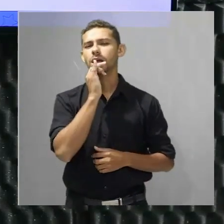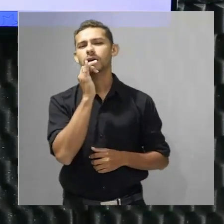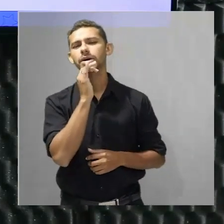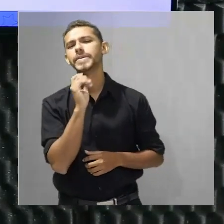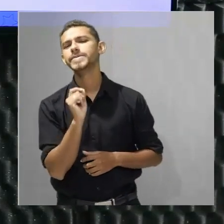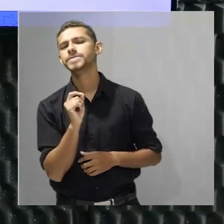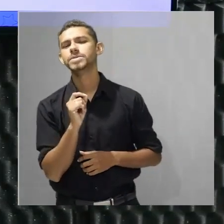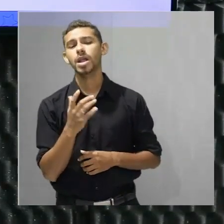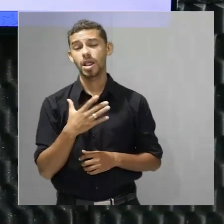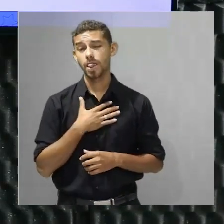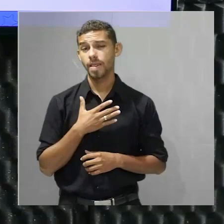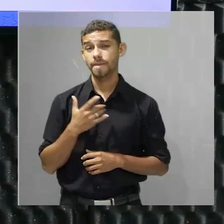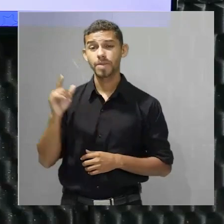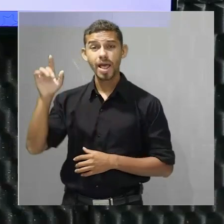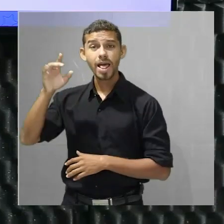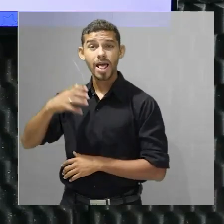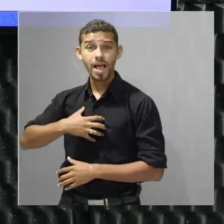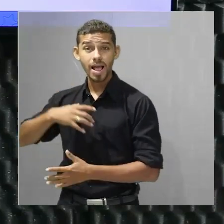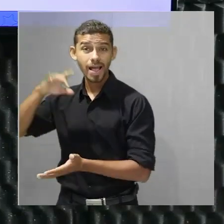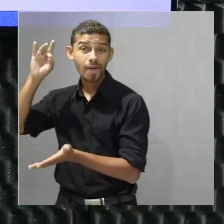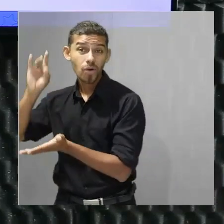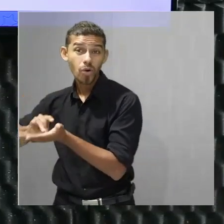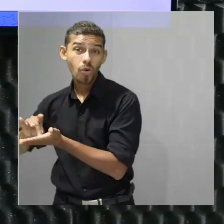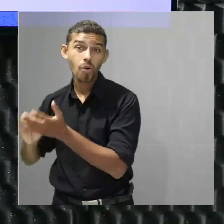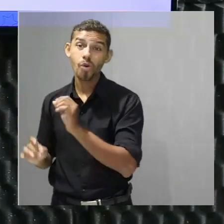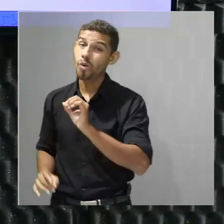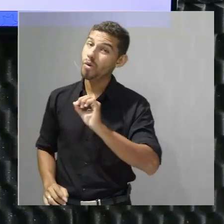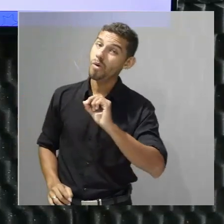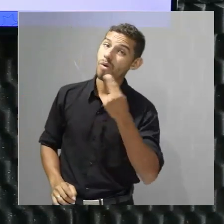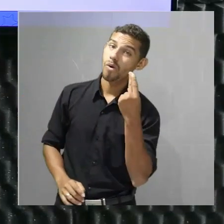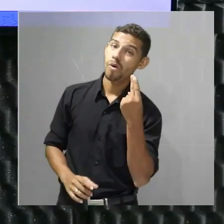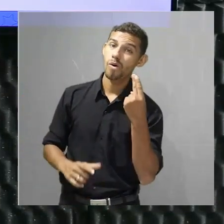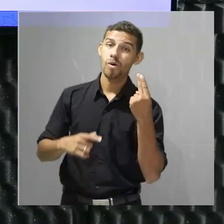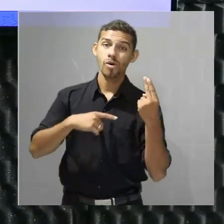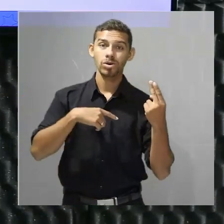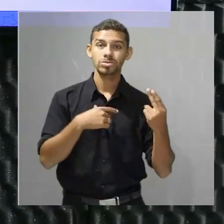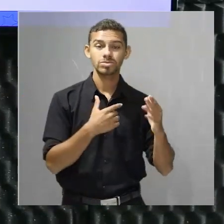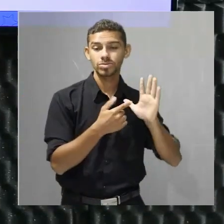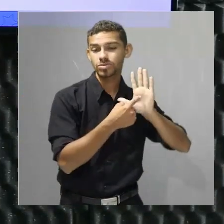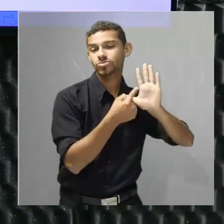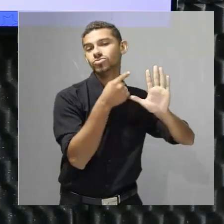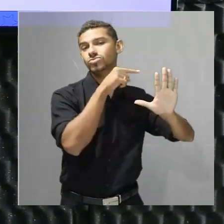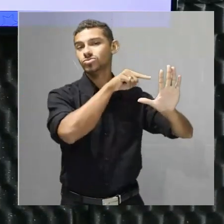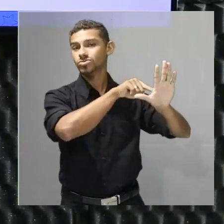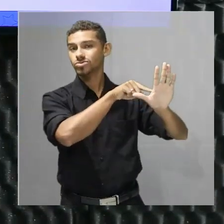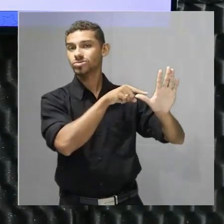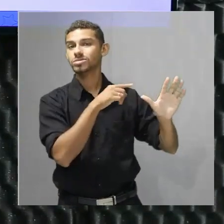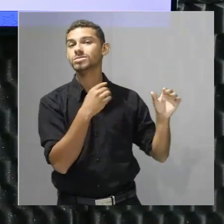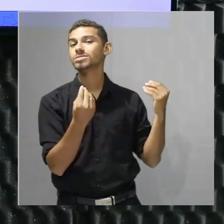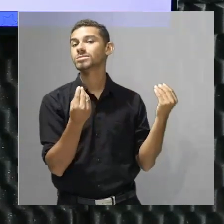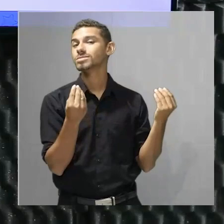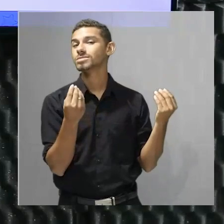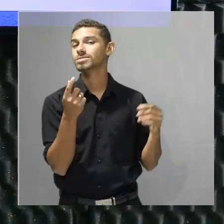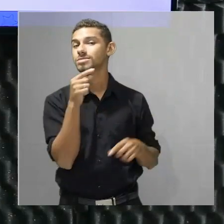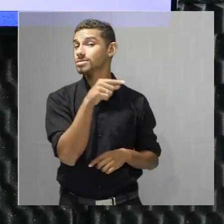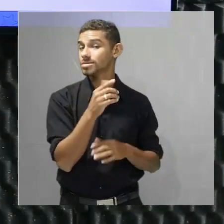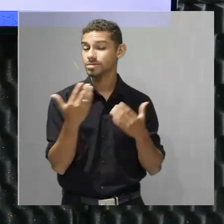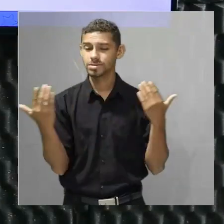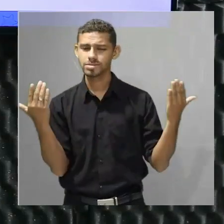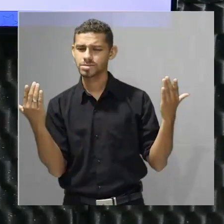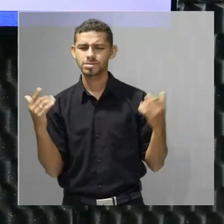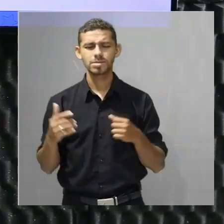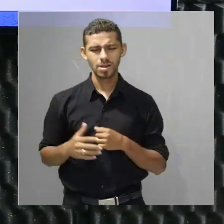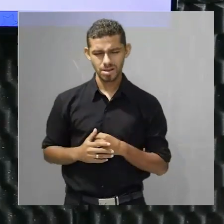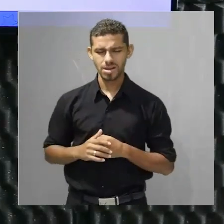a linguagem no uso denotativo ou a linguagem no uso conotativo quando ele diz assim a internet